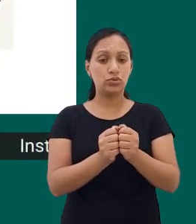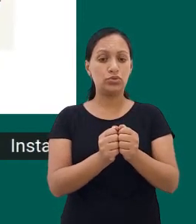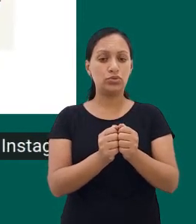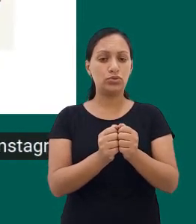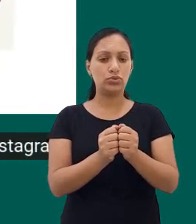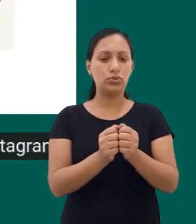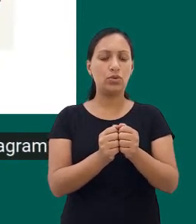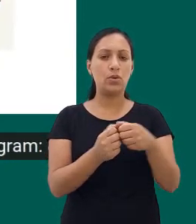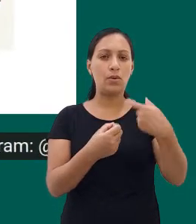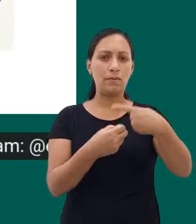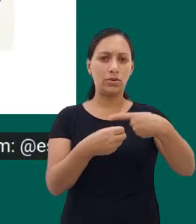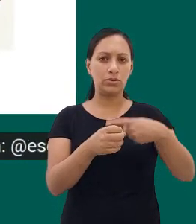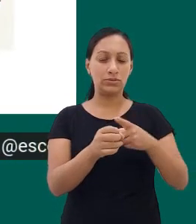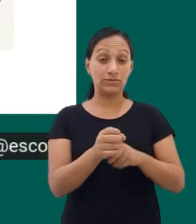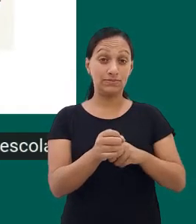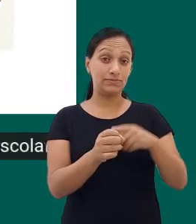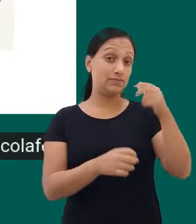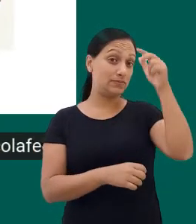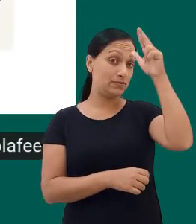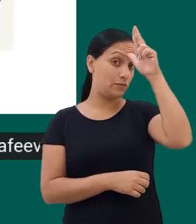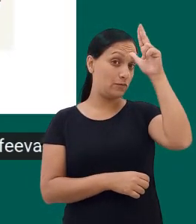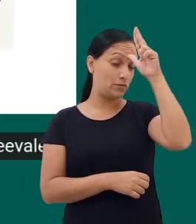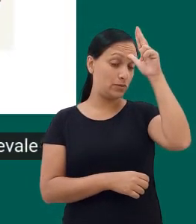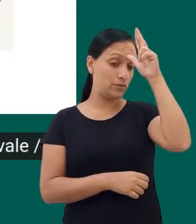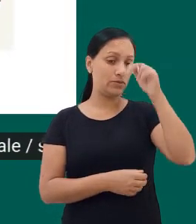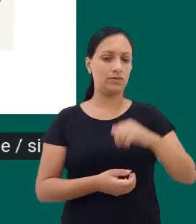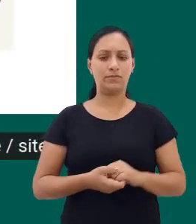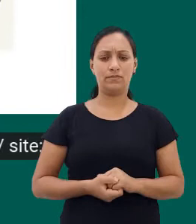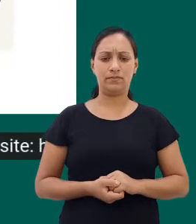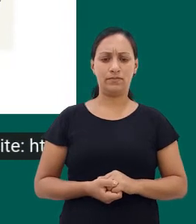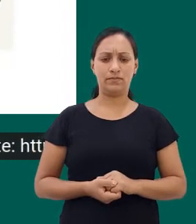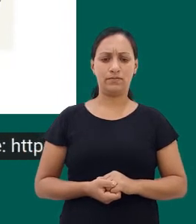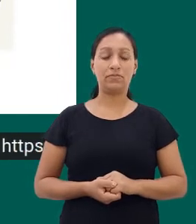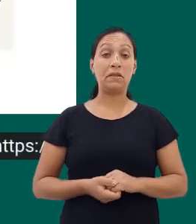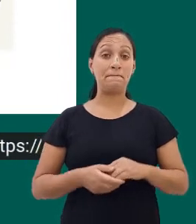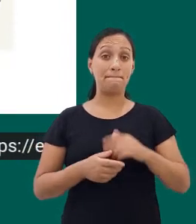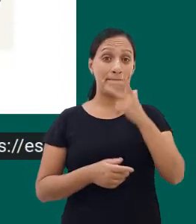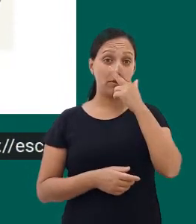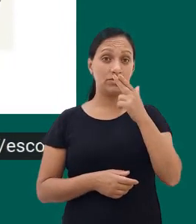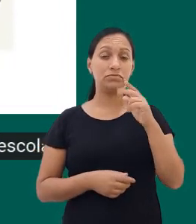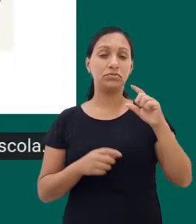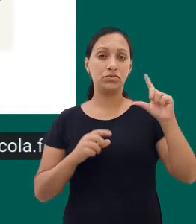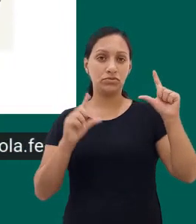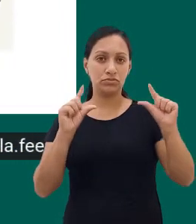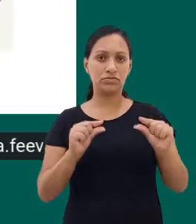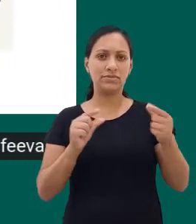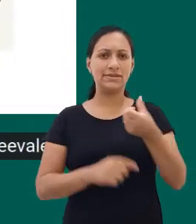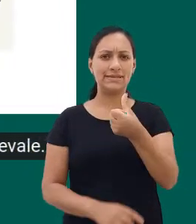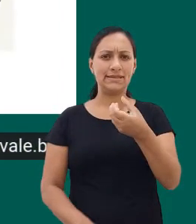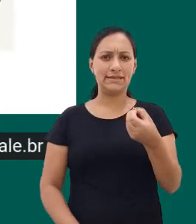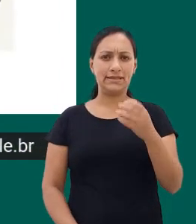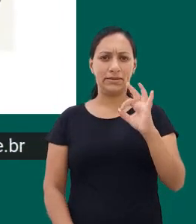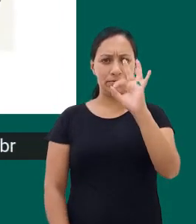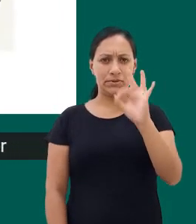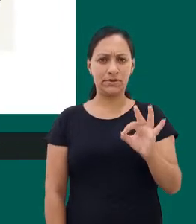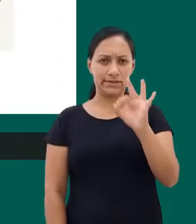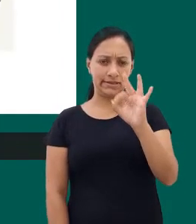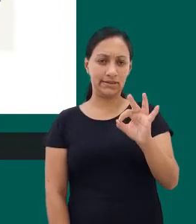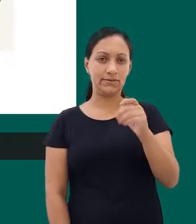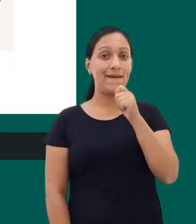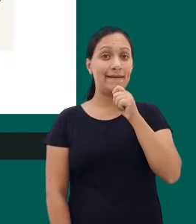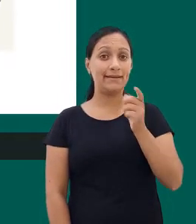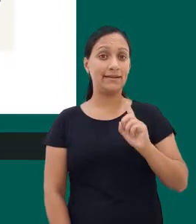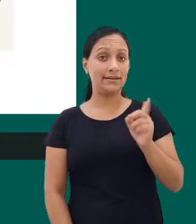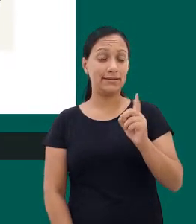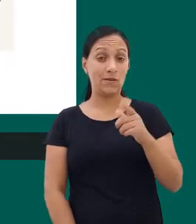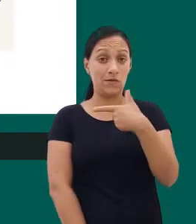vacinação do município de Novo Hamburgo. Embora seja um número reduzido, dos 60% ainda não